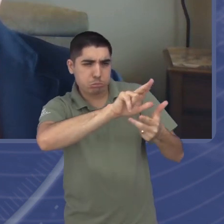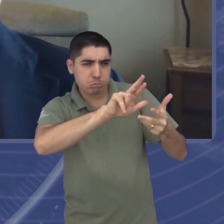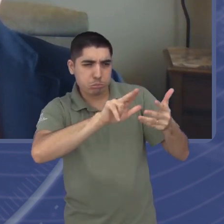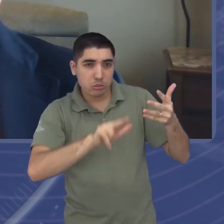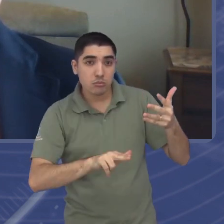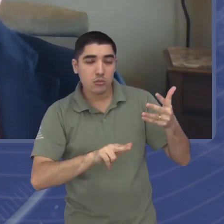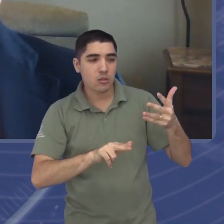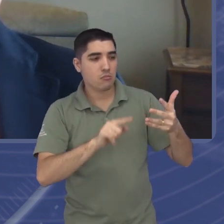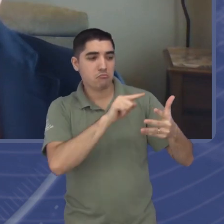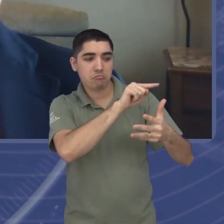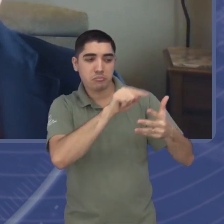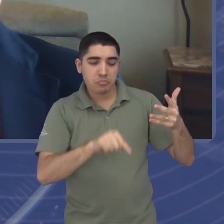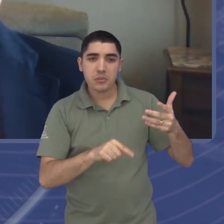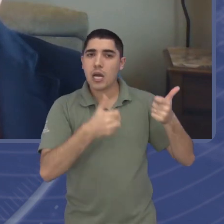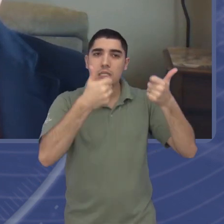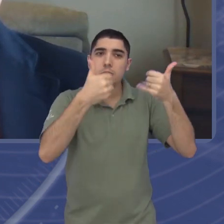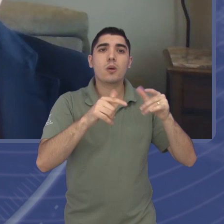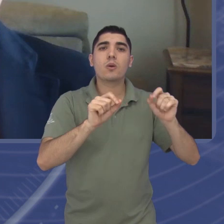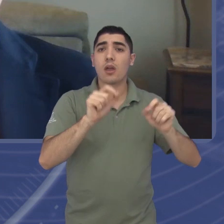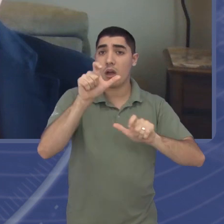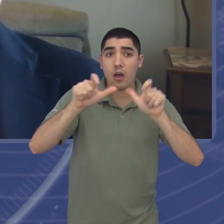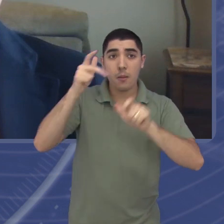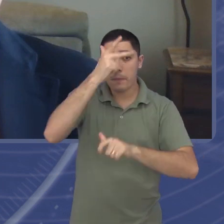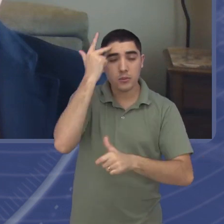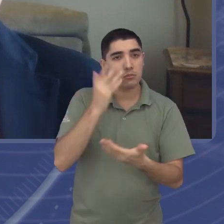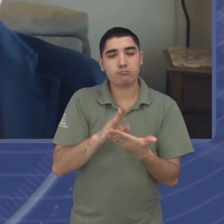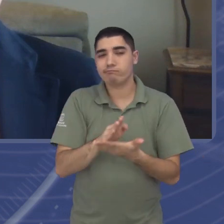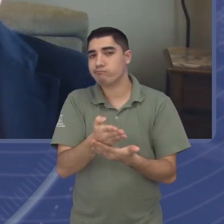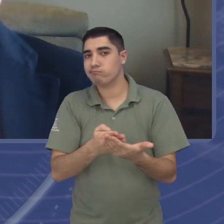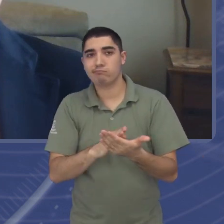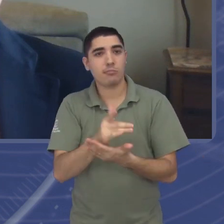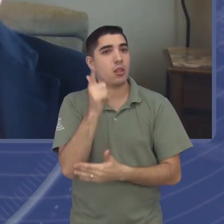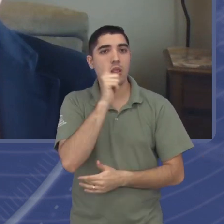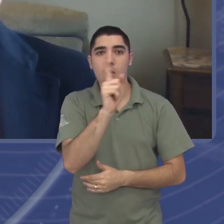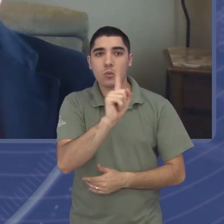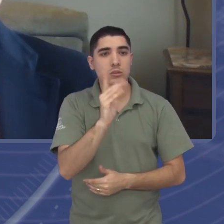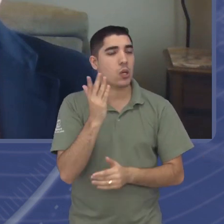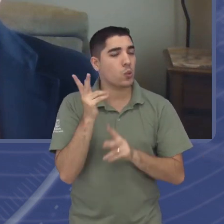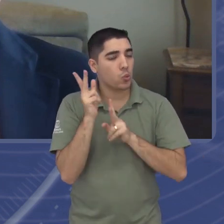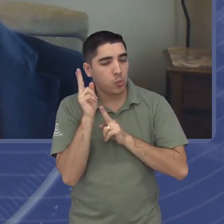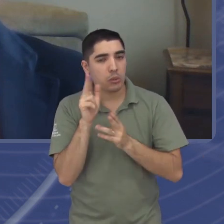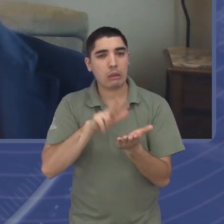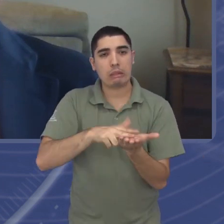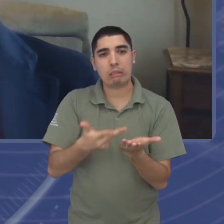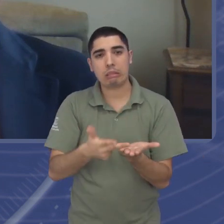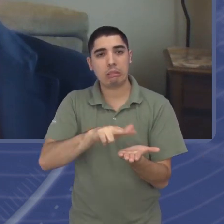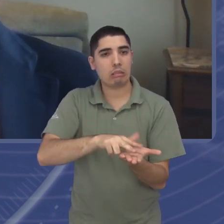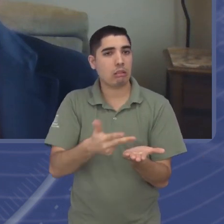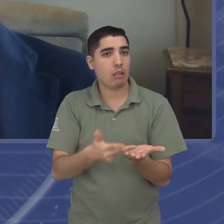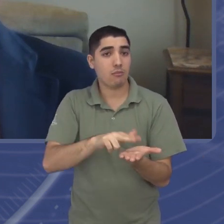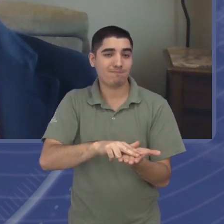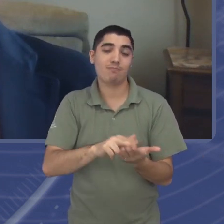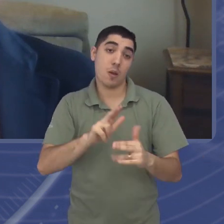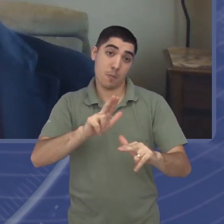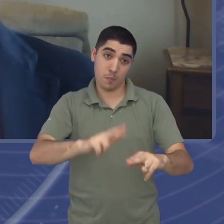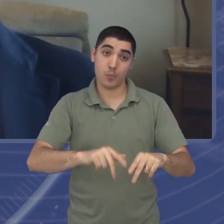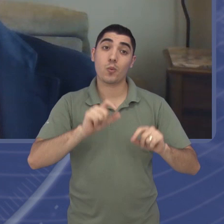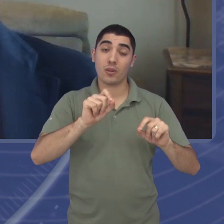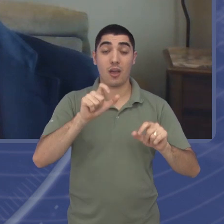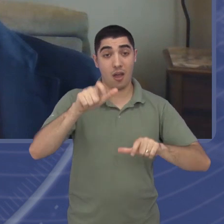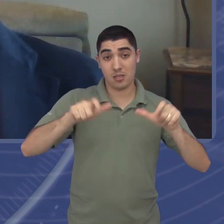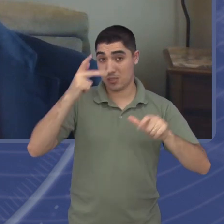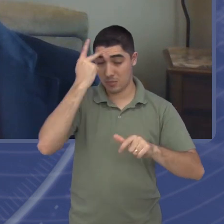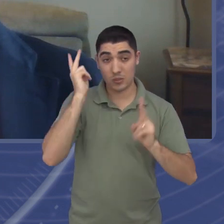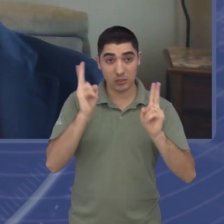vez mais frequentes, né, de pessoas que estão tendo insônia, que estão tendo dificuldade para dormir. Claro que muito disso é reflexo dessa